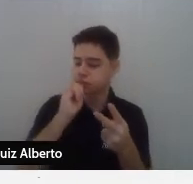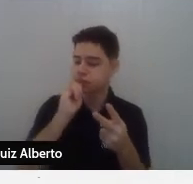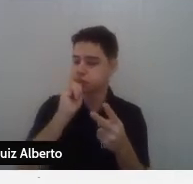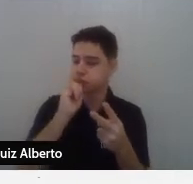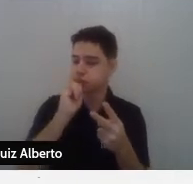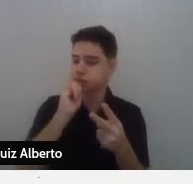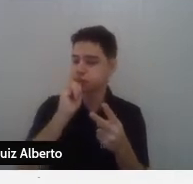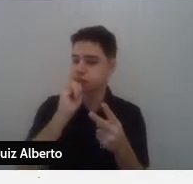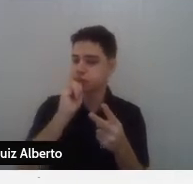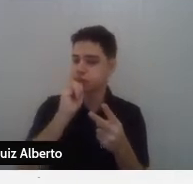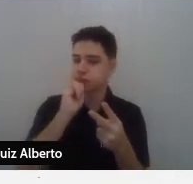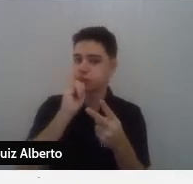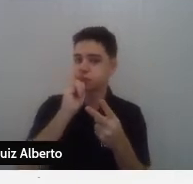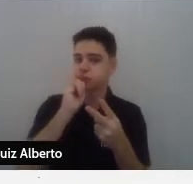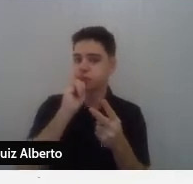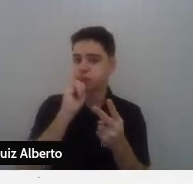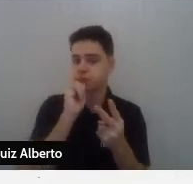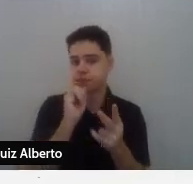para